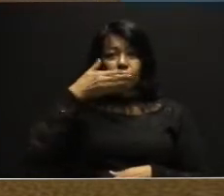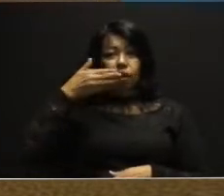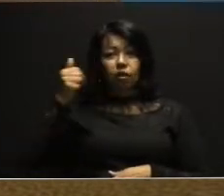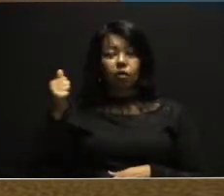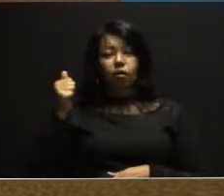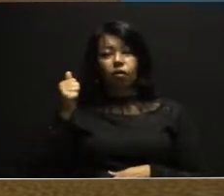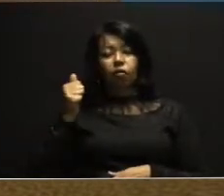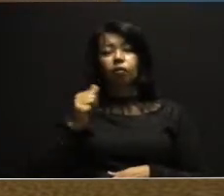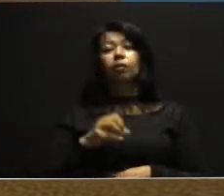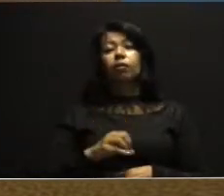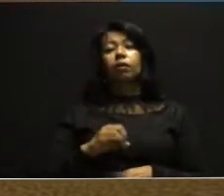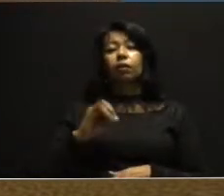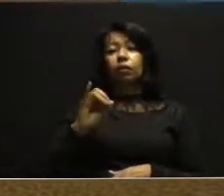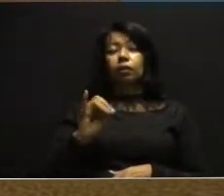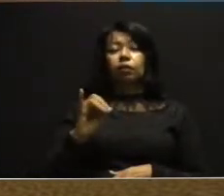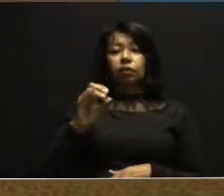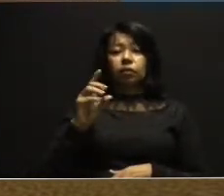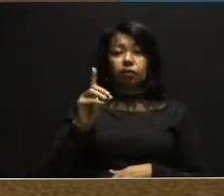de desenvolvimento humano.